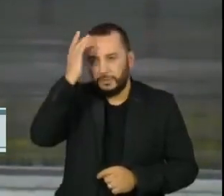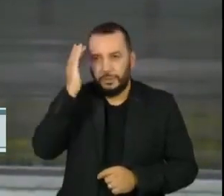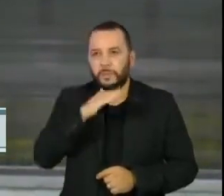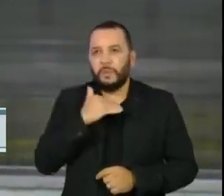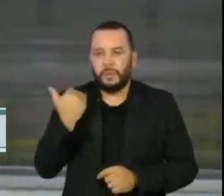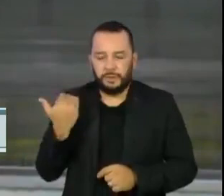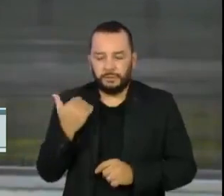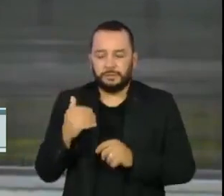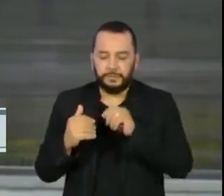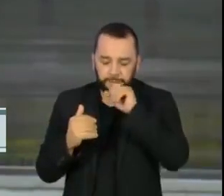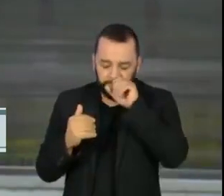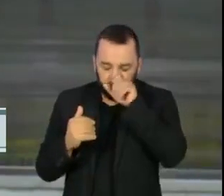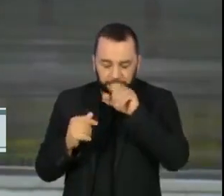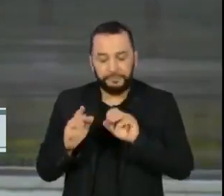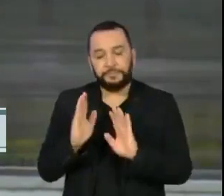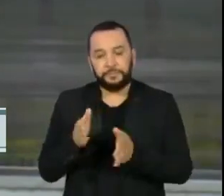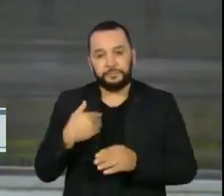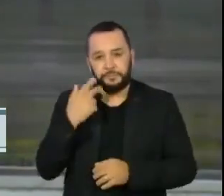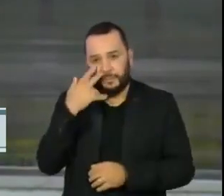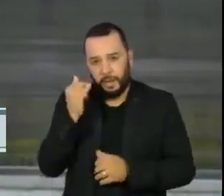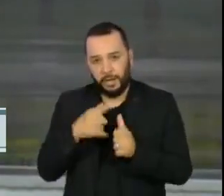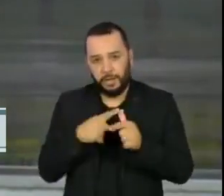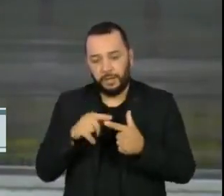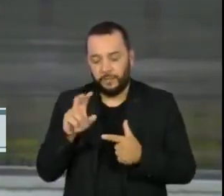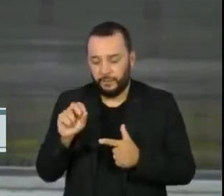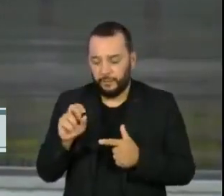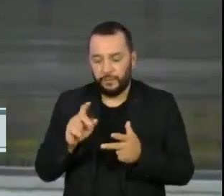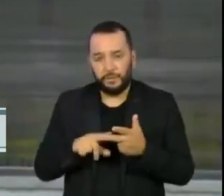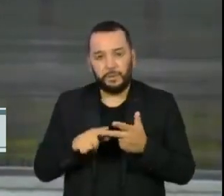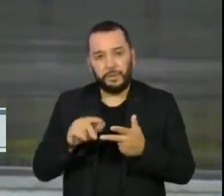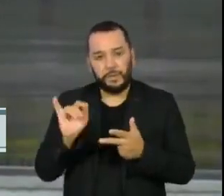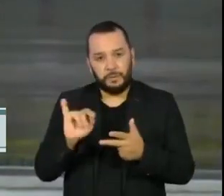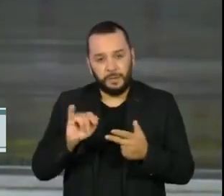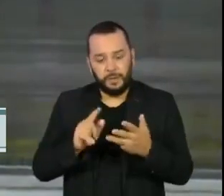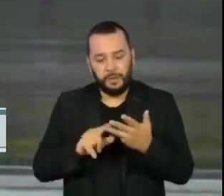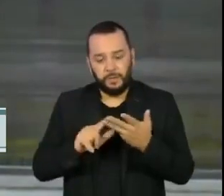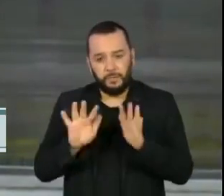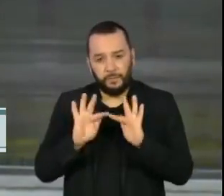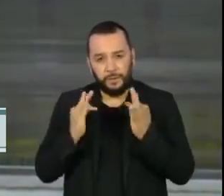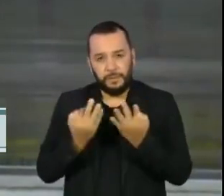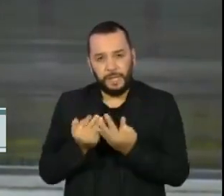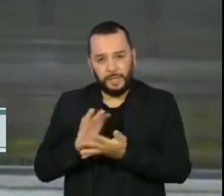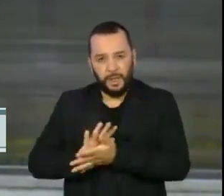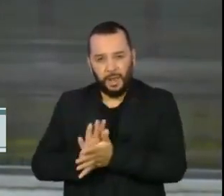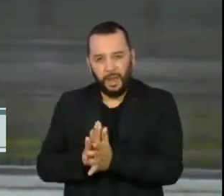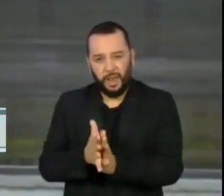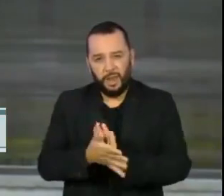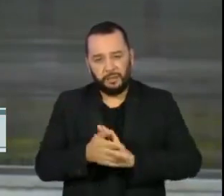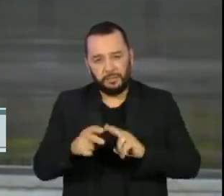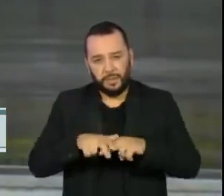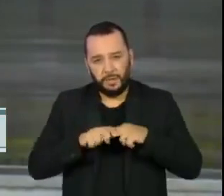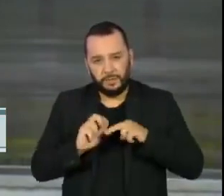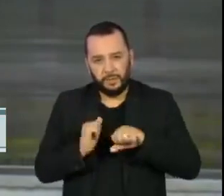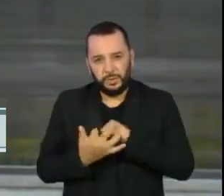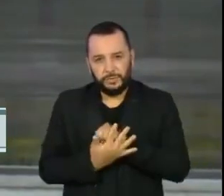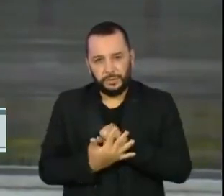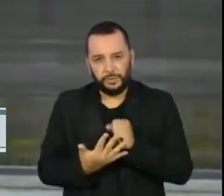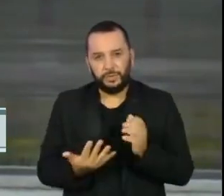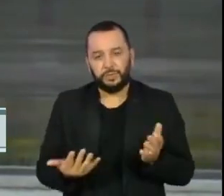São pais, avós, irmãos, famílias inteiras destruídas pelo vírus.